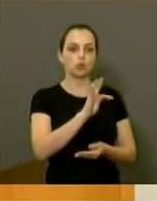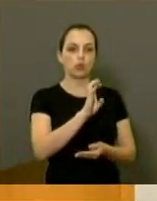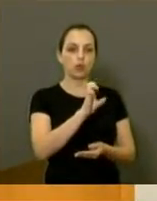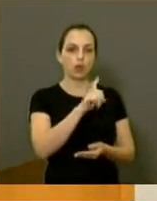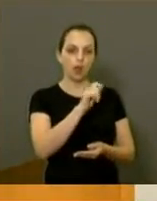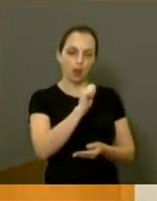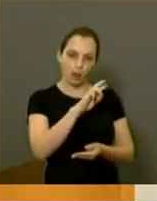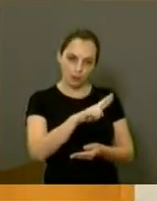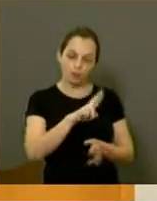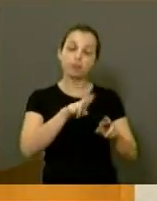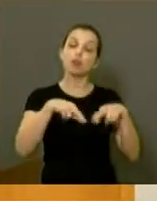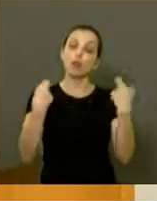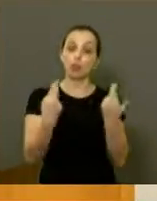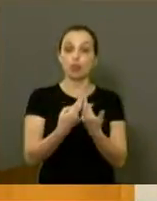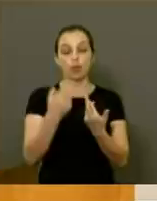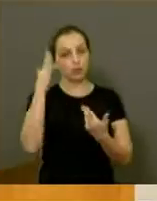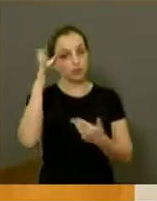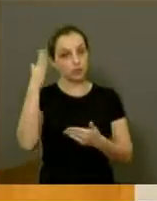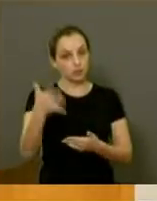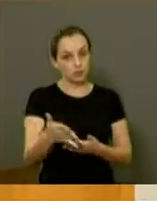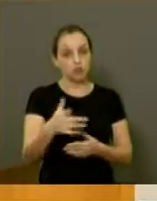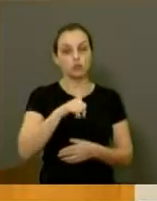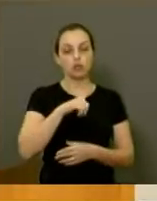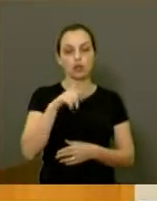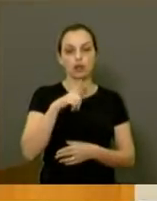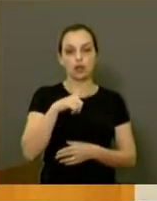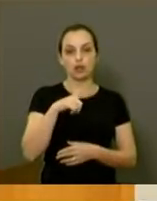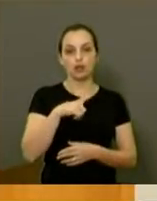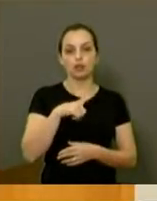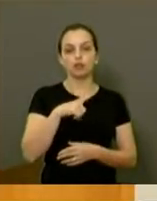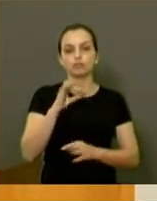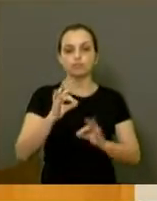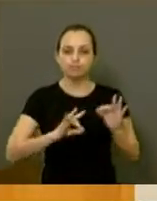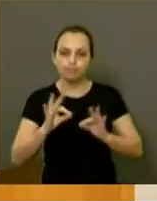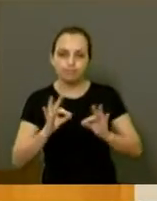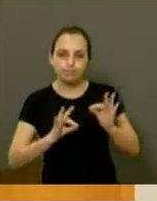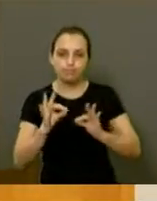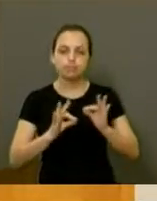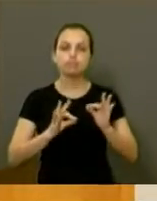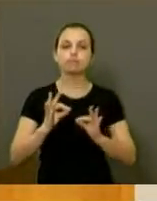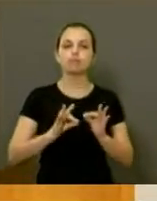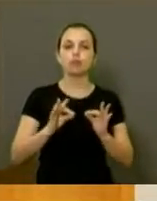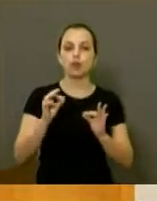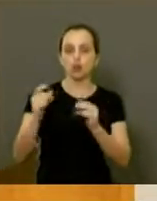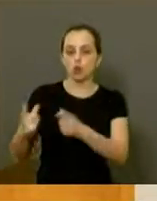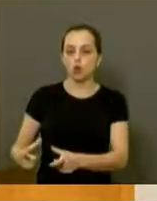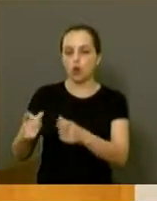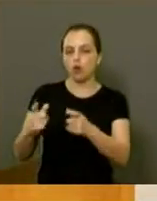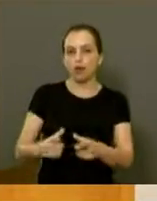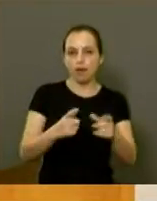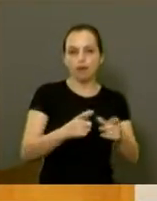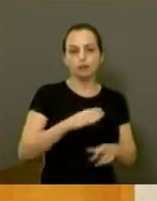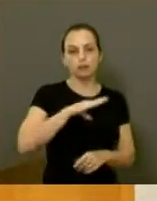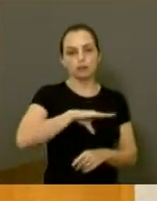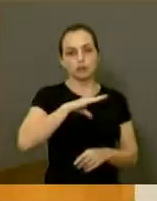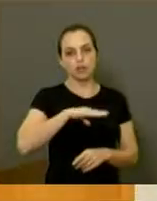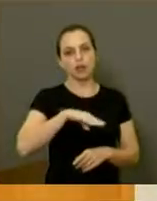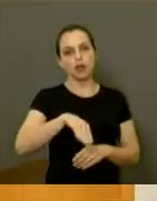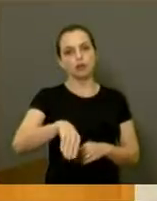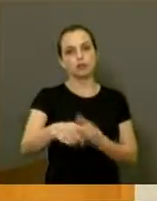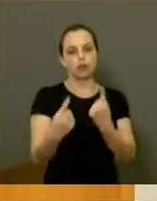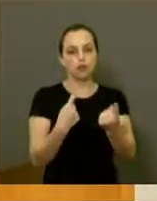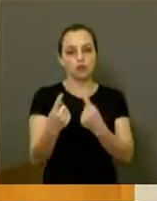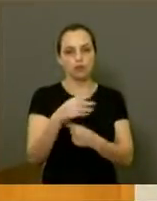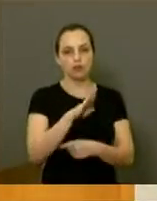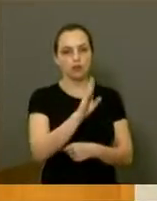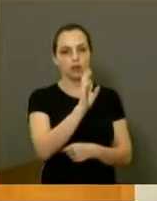foi decidido que haveriam várias operações em alguns pontos da cidade, como, por exemplo, a Avenida Bento